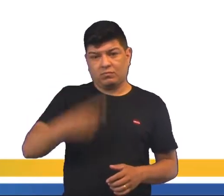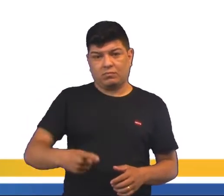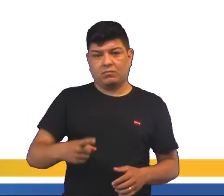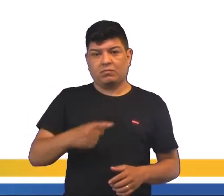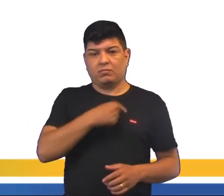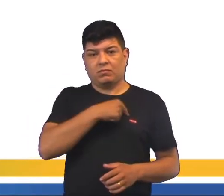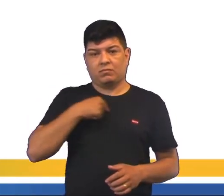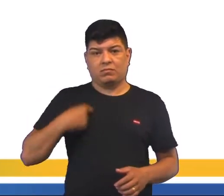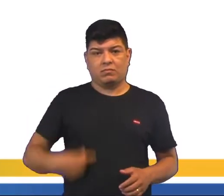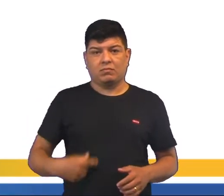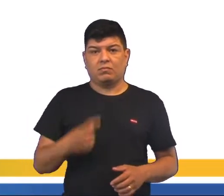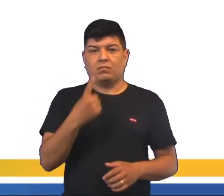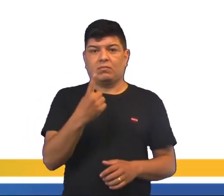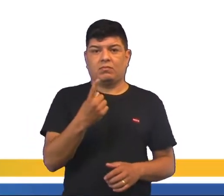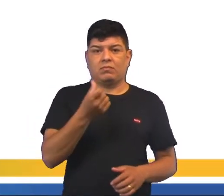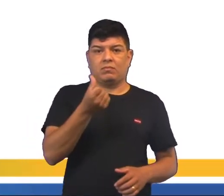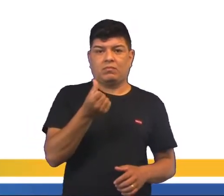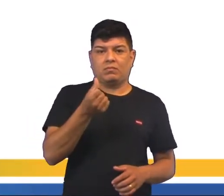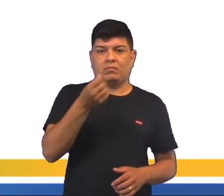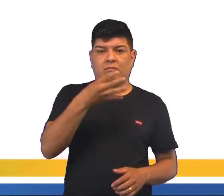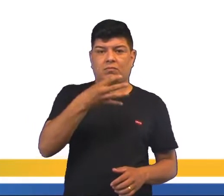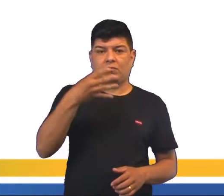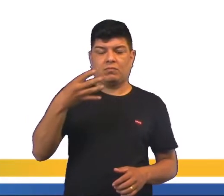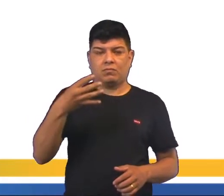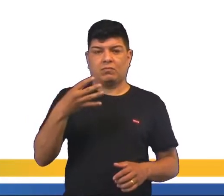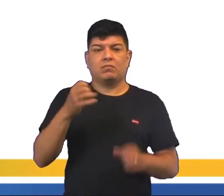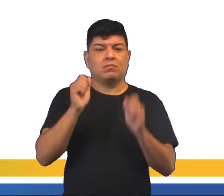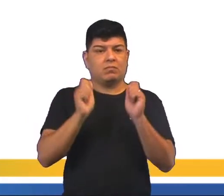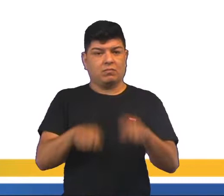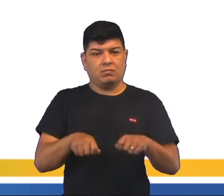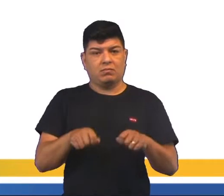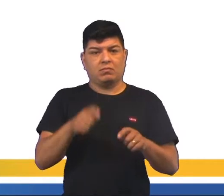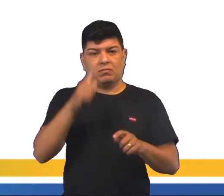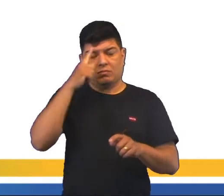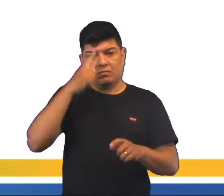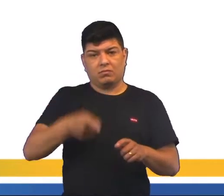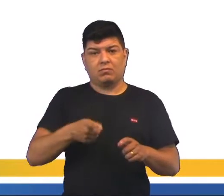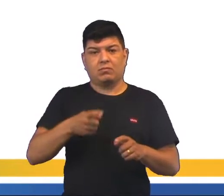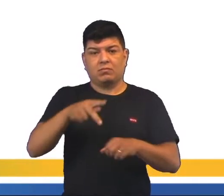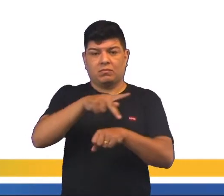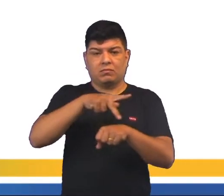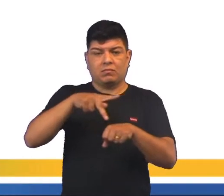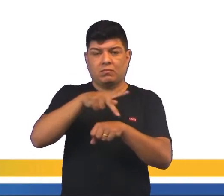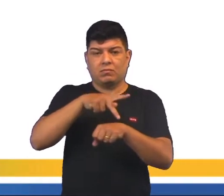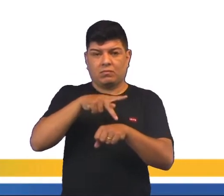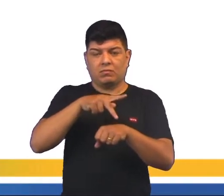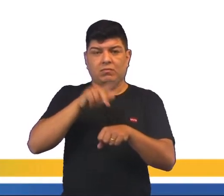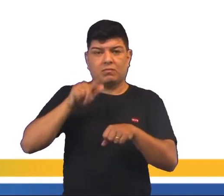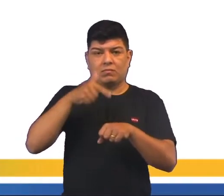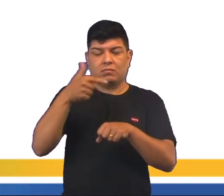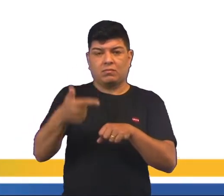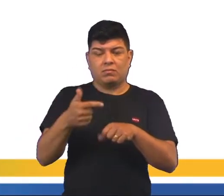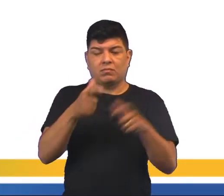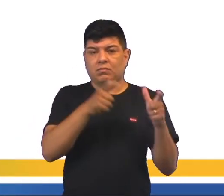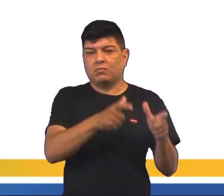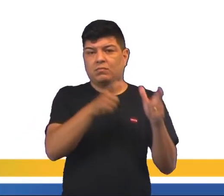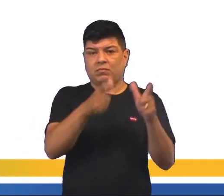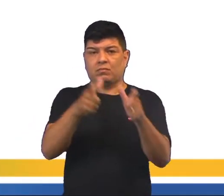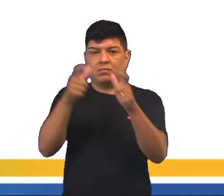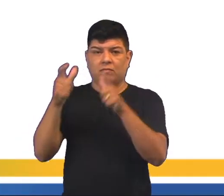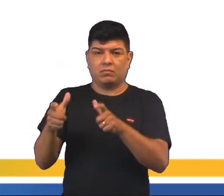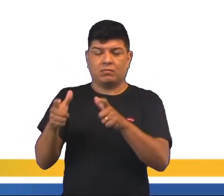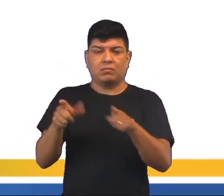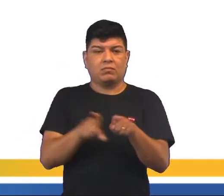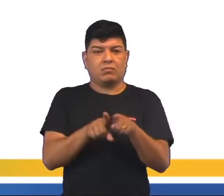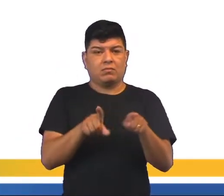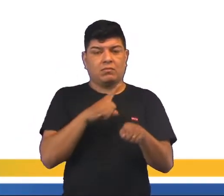China desde 1644. Permitia o domínio de países estrangeiros em algumas de suas regiões. E